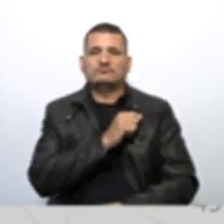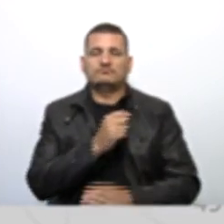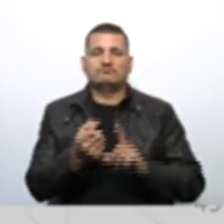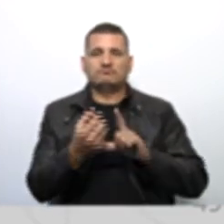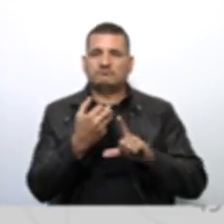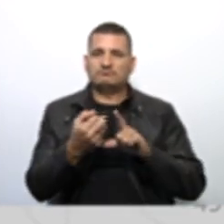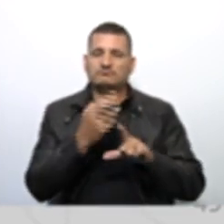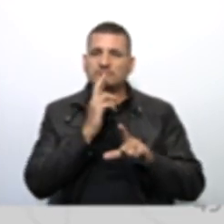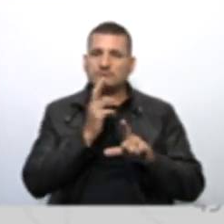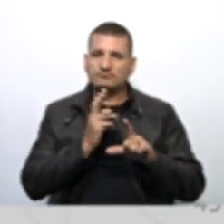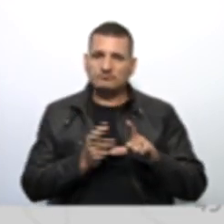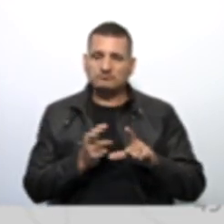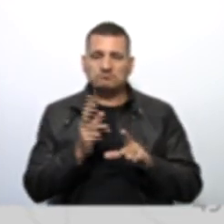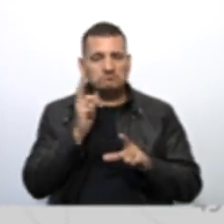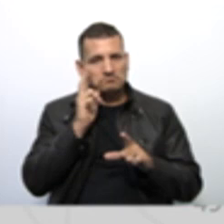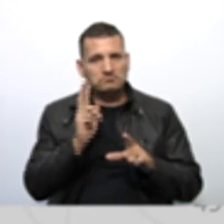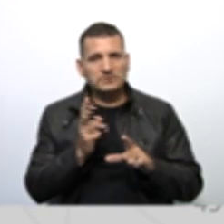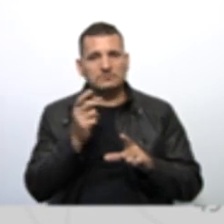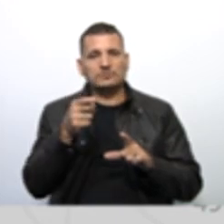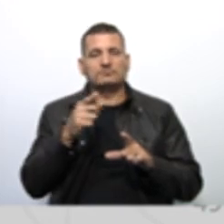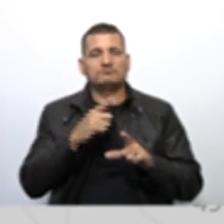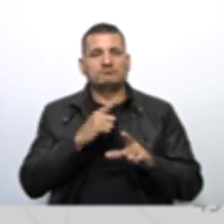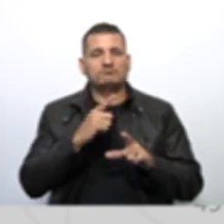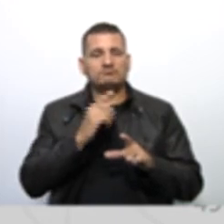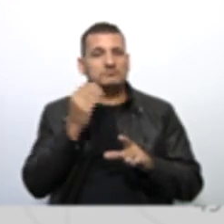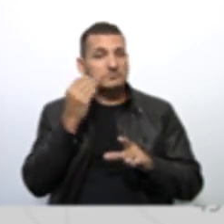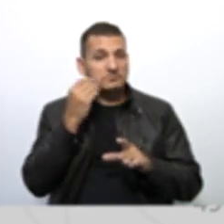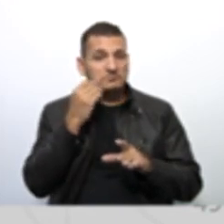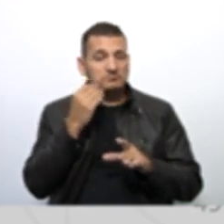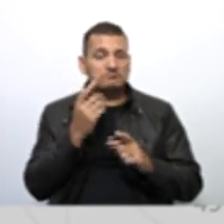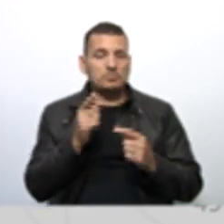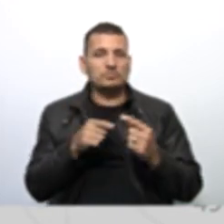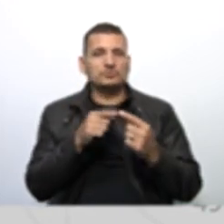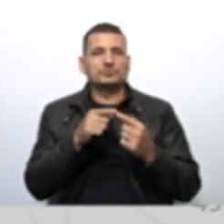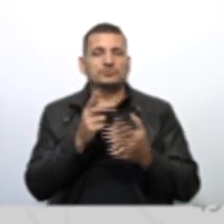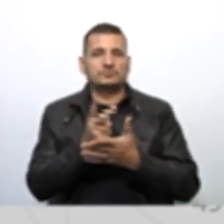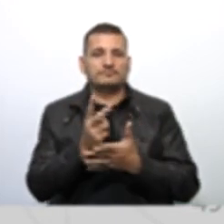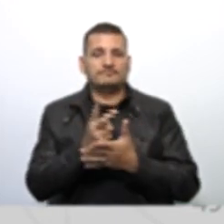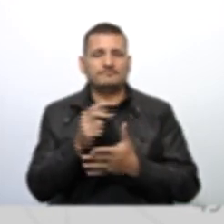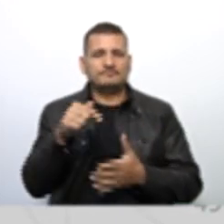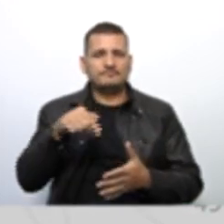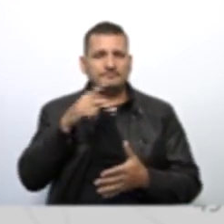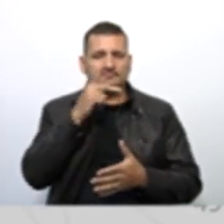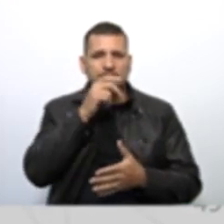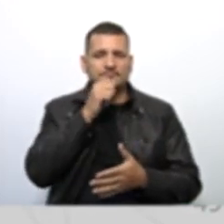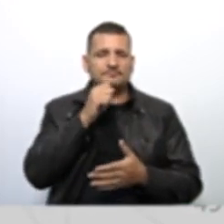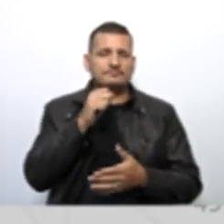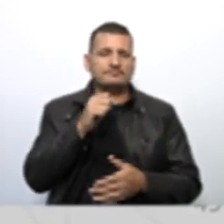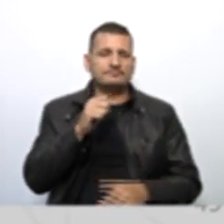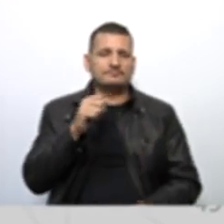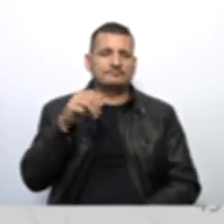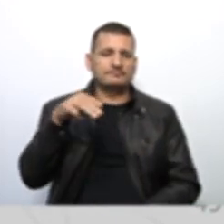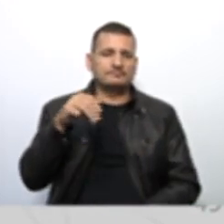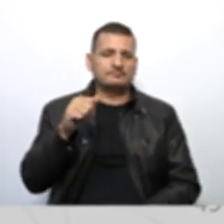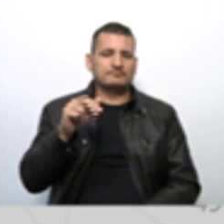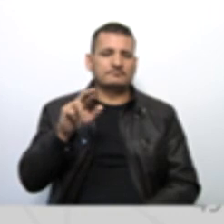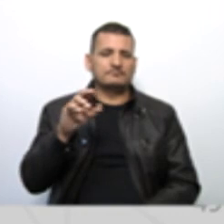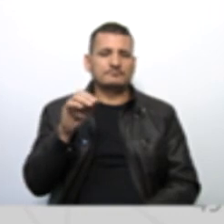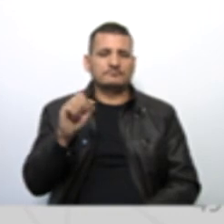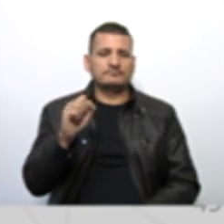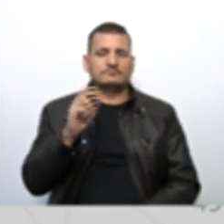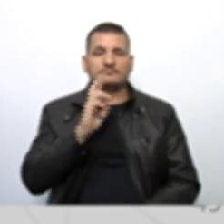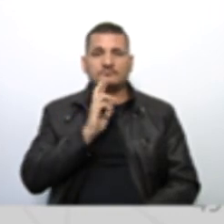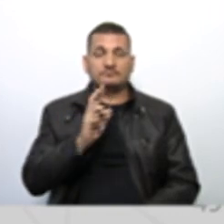num consenso aí da alternativa. Aqui em Porto Velho, o aluno Marcos, ele disse que é a alternativa B,